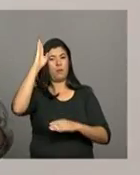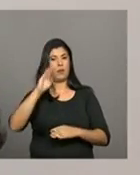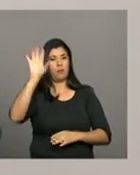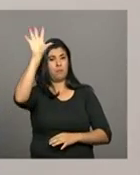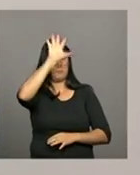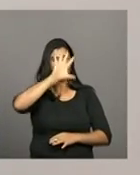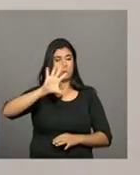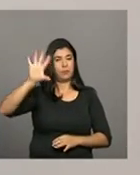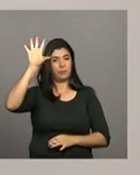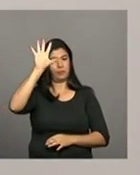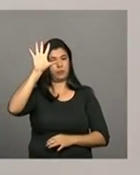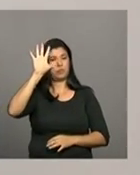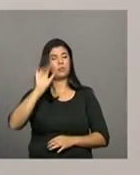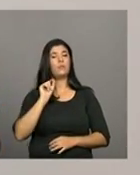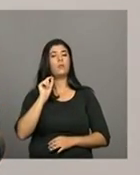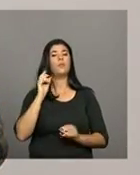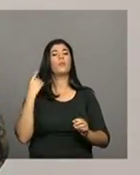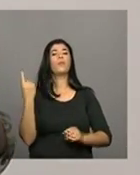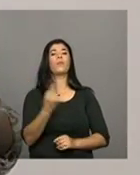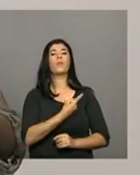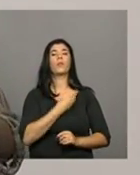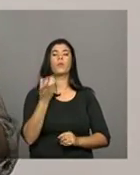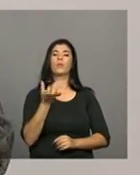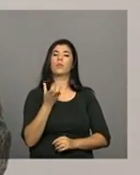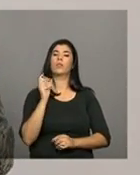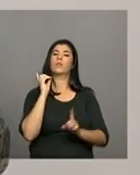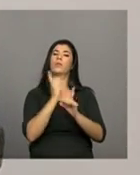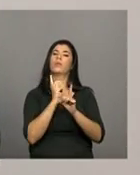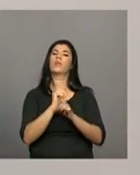nessas casas, o que nós queremos é